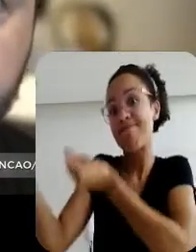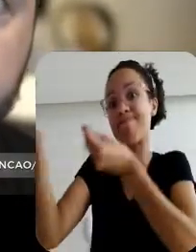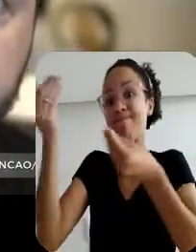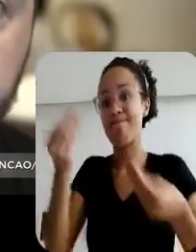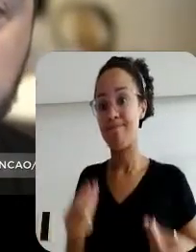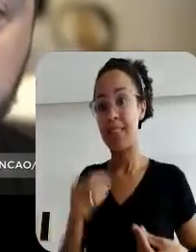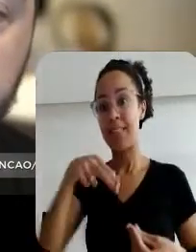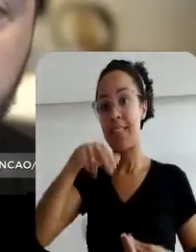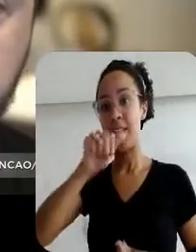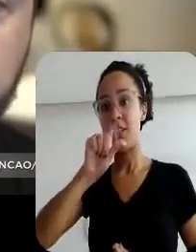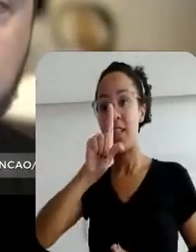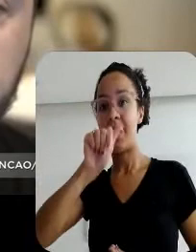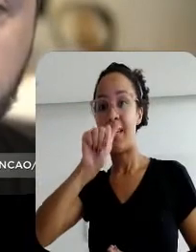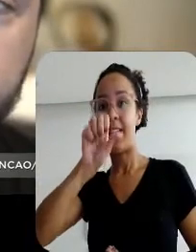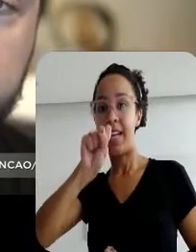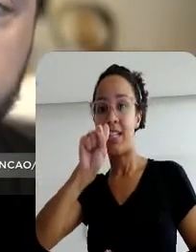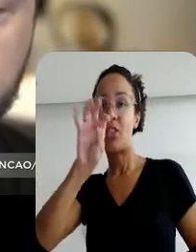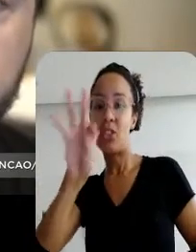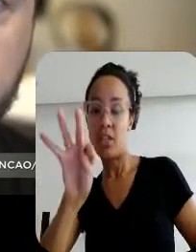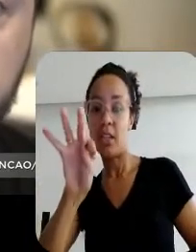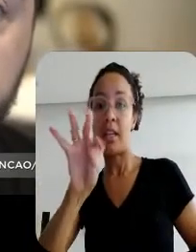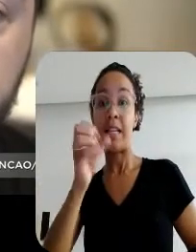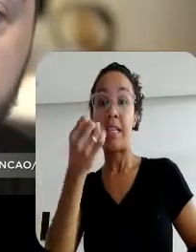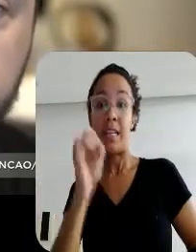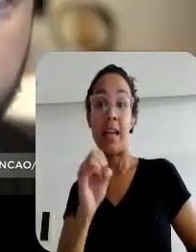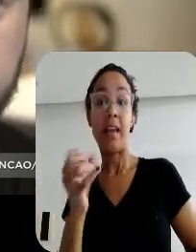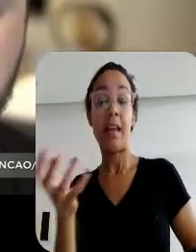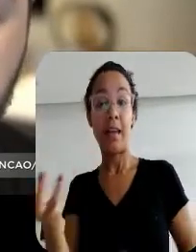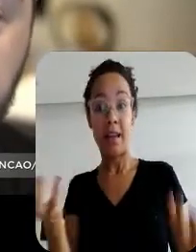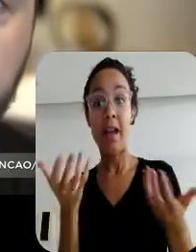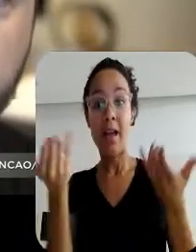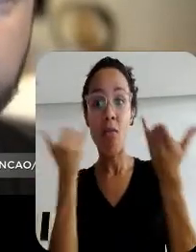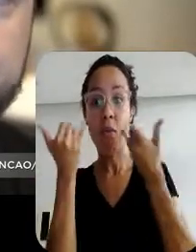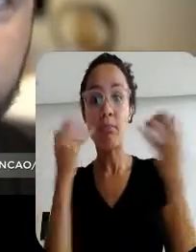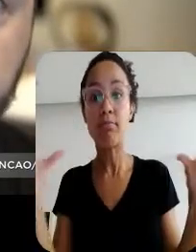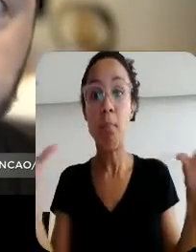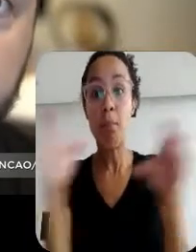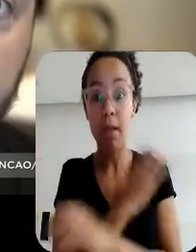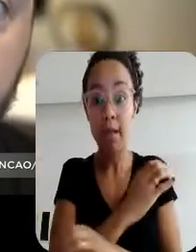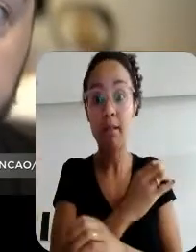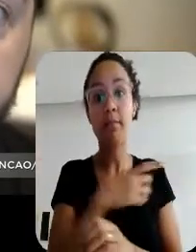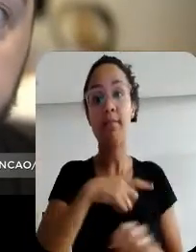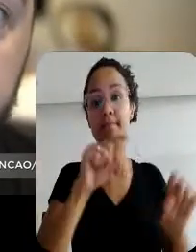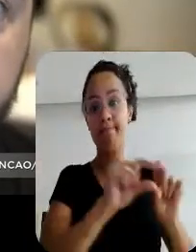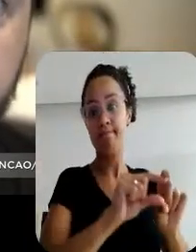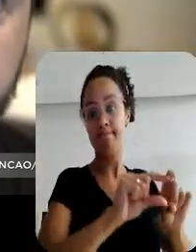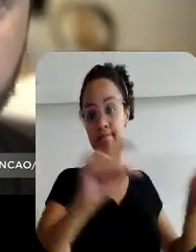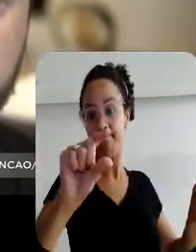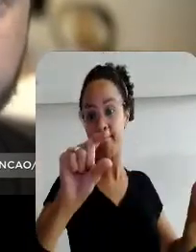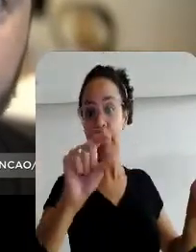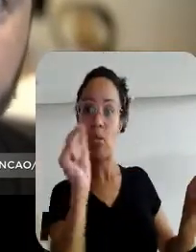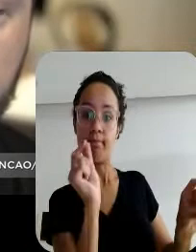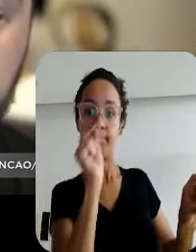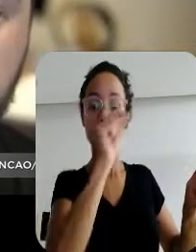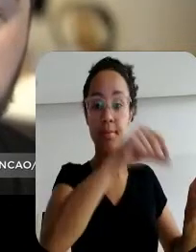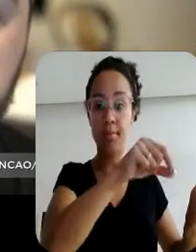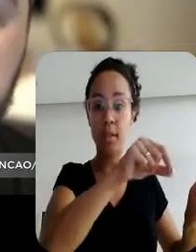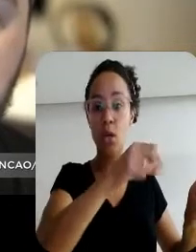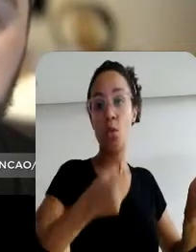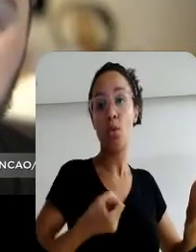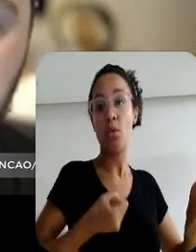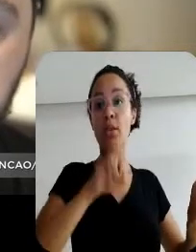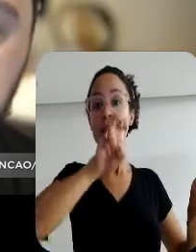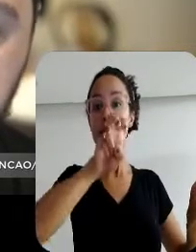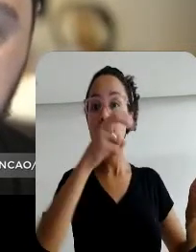só seguir esse link para Nerdcast. O episódio 528 está registrado, feito em agosto de 2016, falando sobre o que poderia